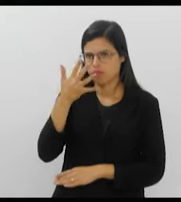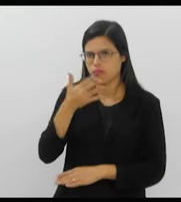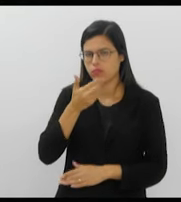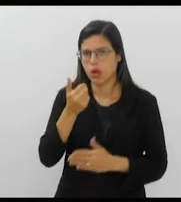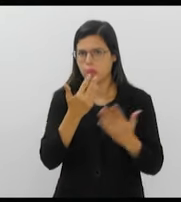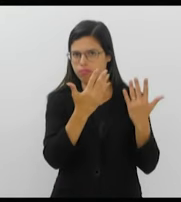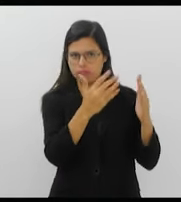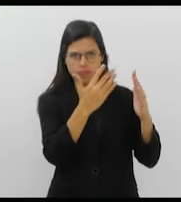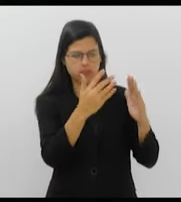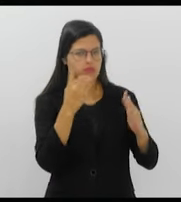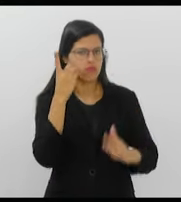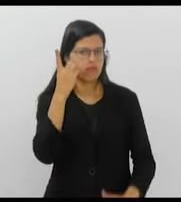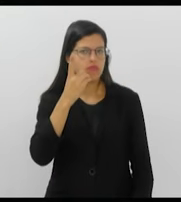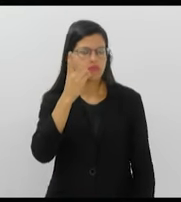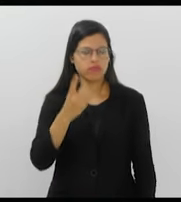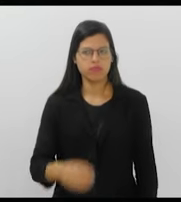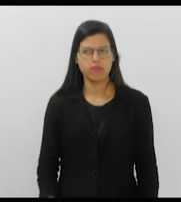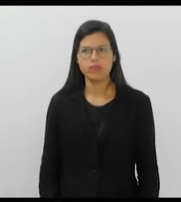deputado, meus parabéns.